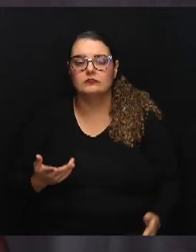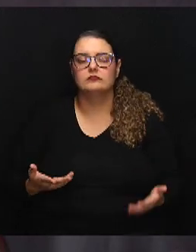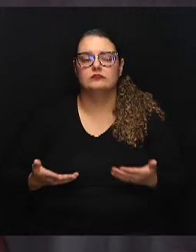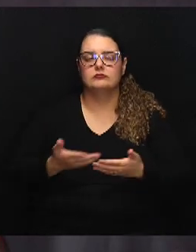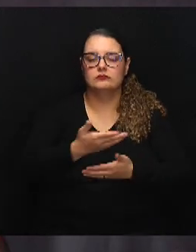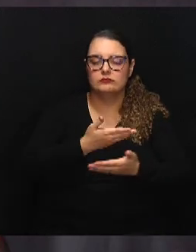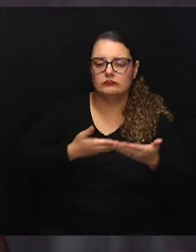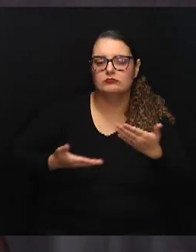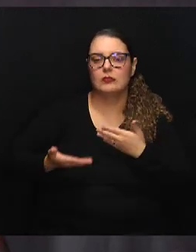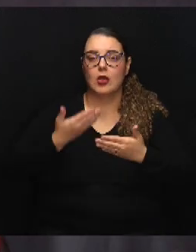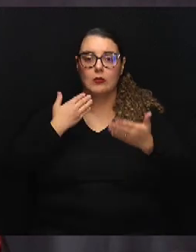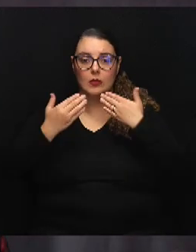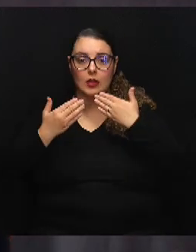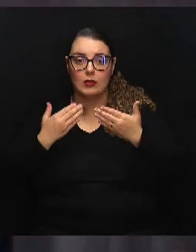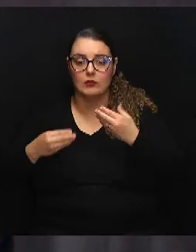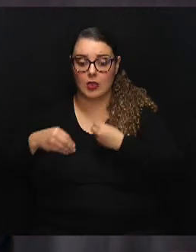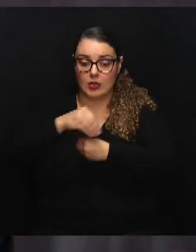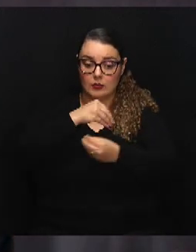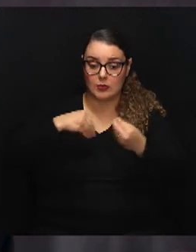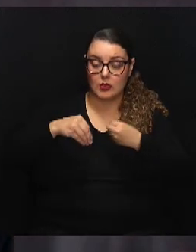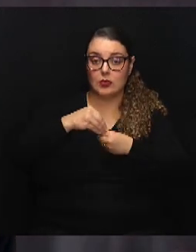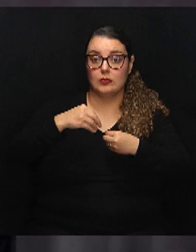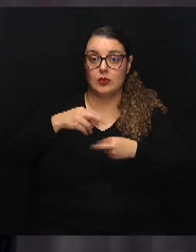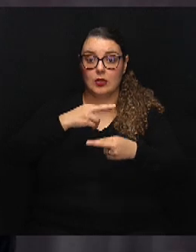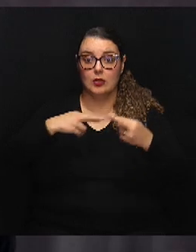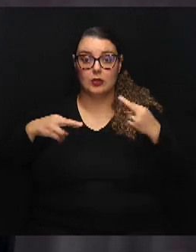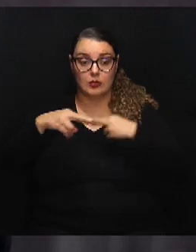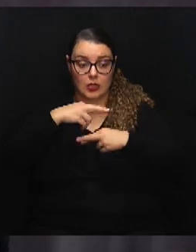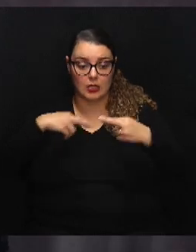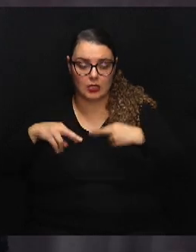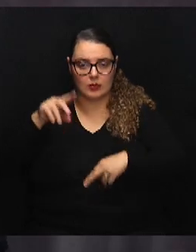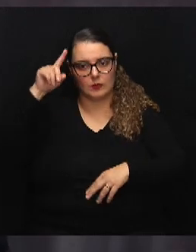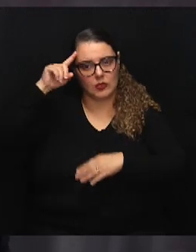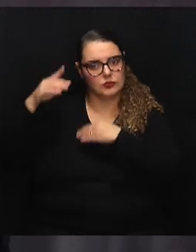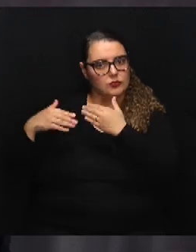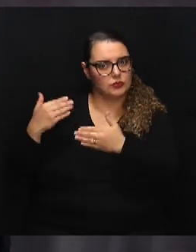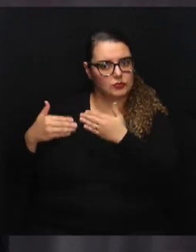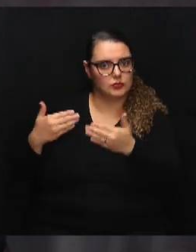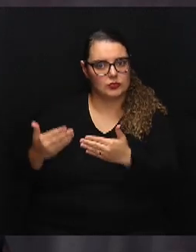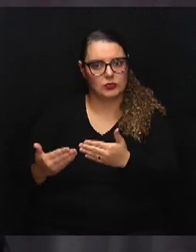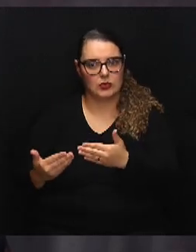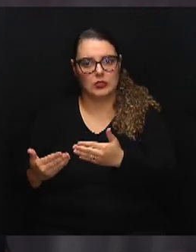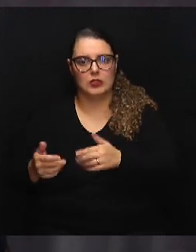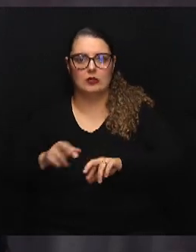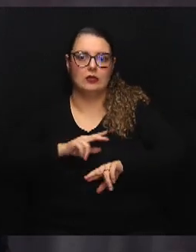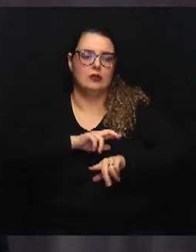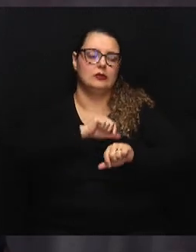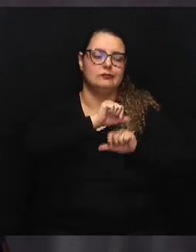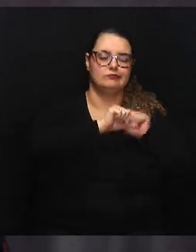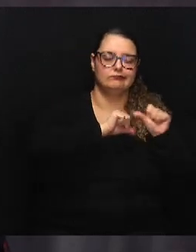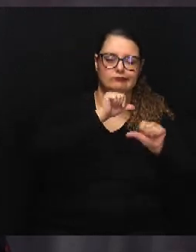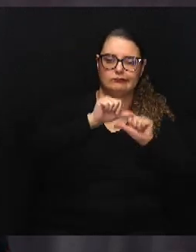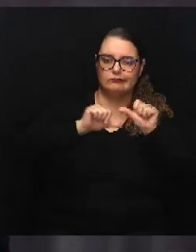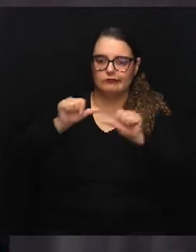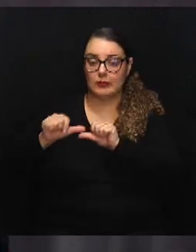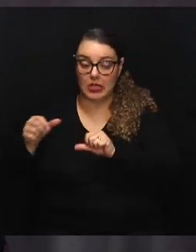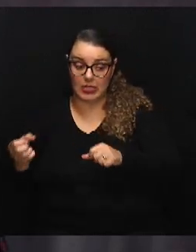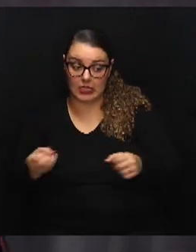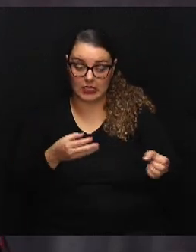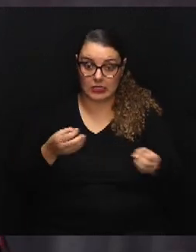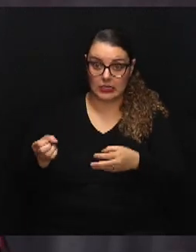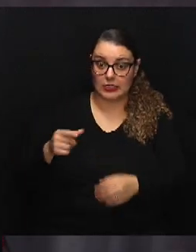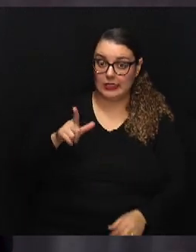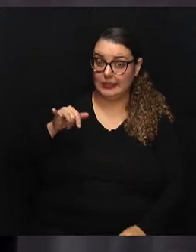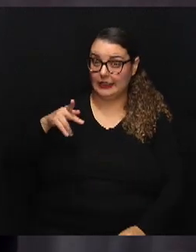uma conversa que envolve o relacionamento no dia a dia, ou seja, muitas mudanças nessa modernidade líquida, então